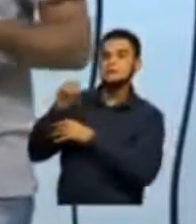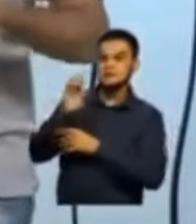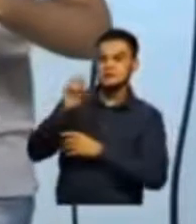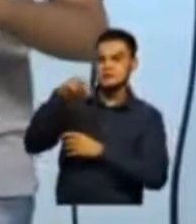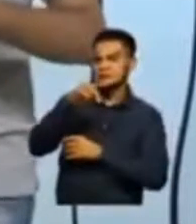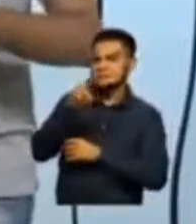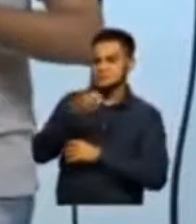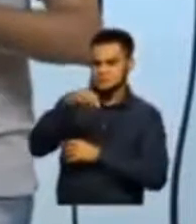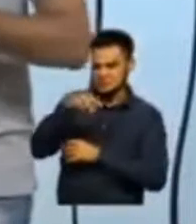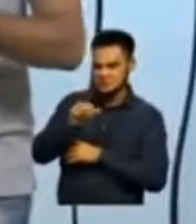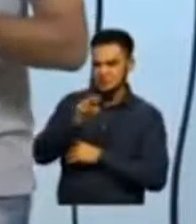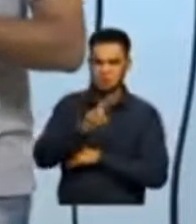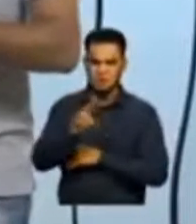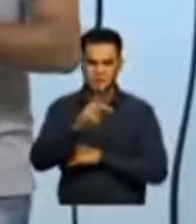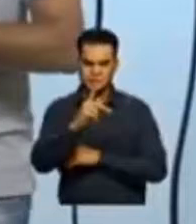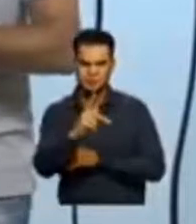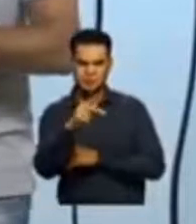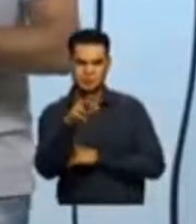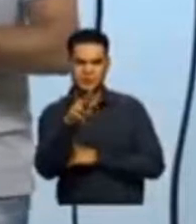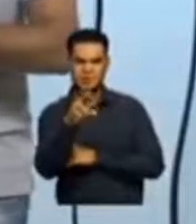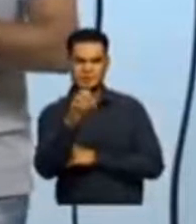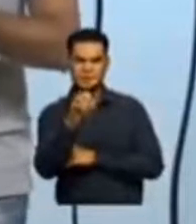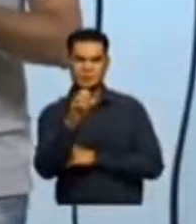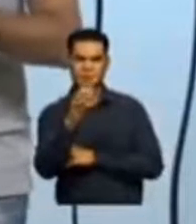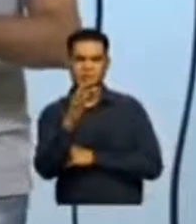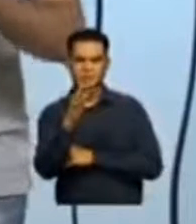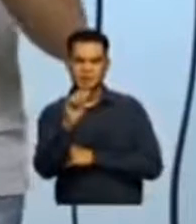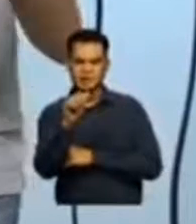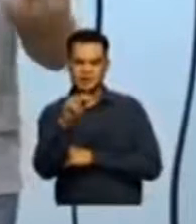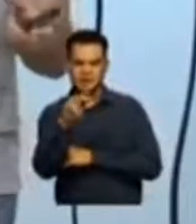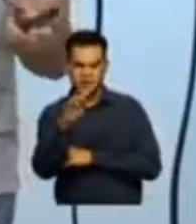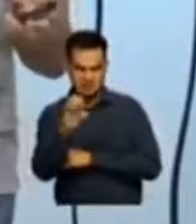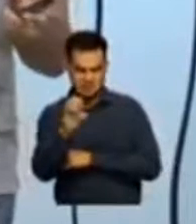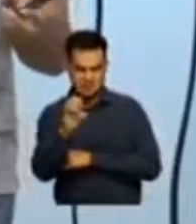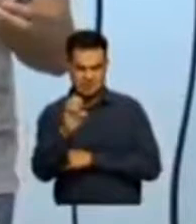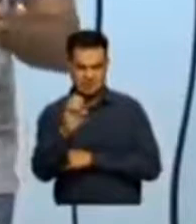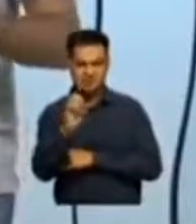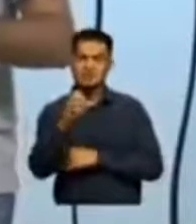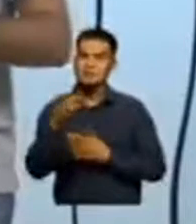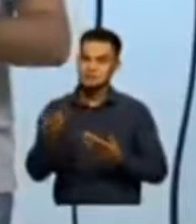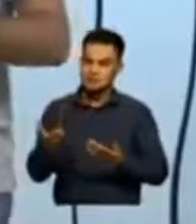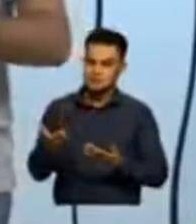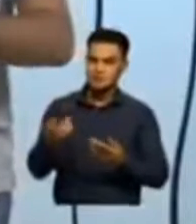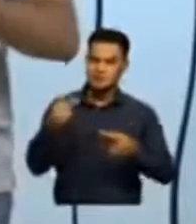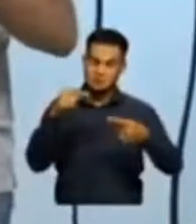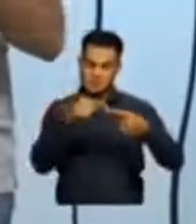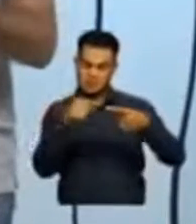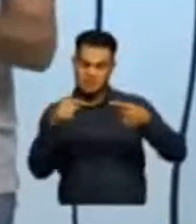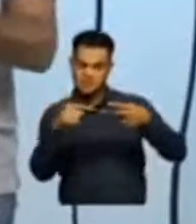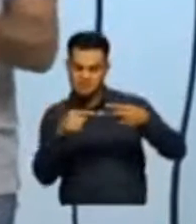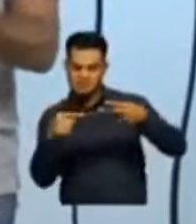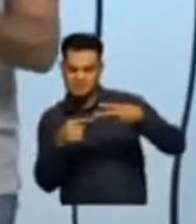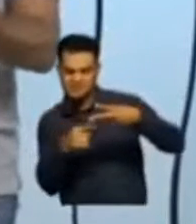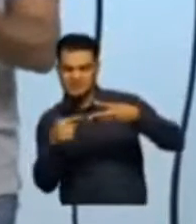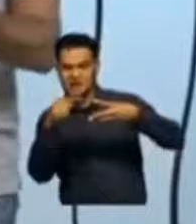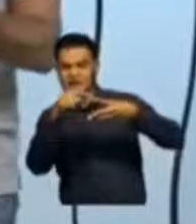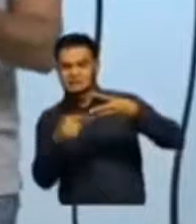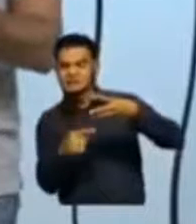vai quebrar essas proteínas da célula em integrase, protease